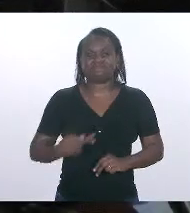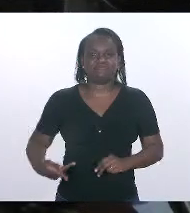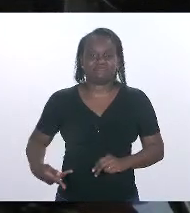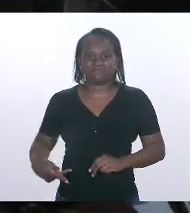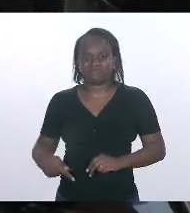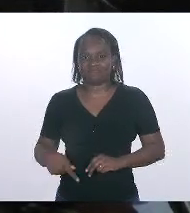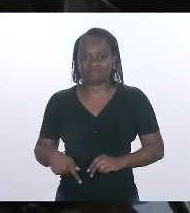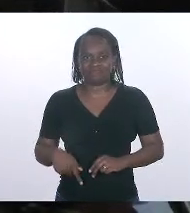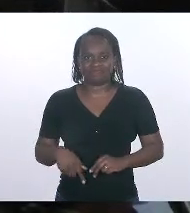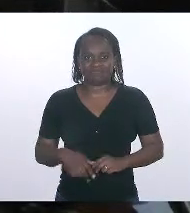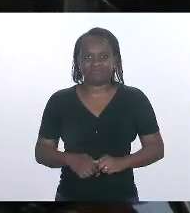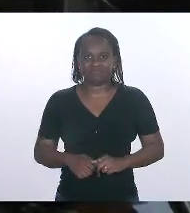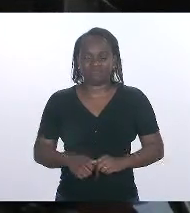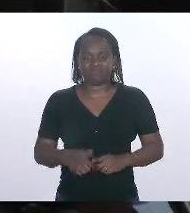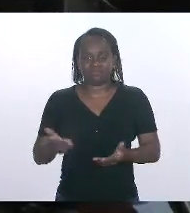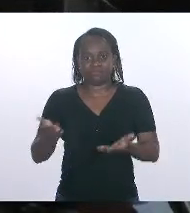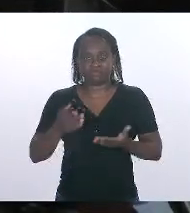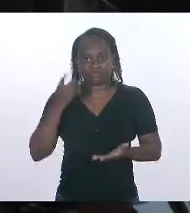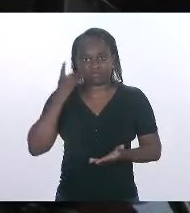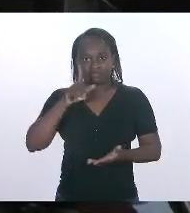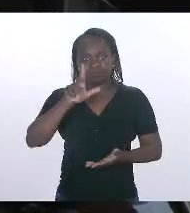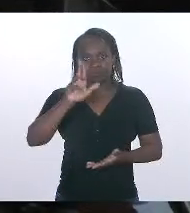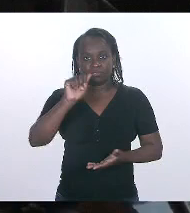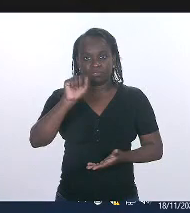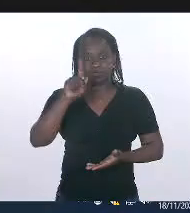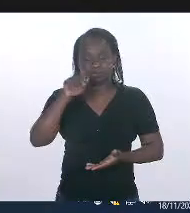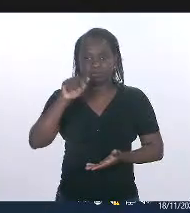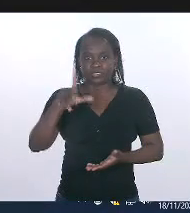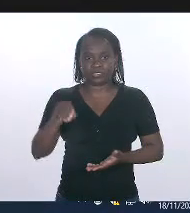Presidência convida o deputado Luiz Paulo.